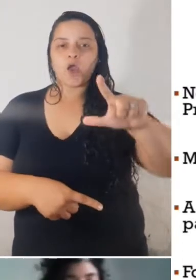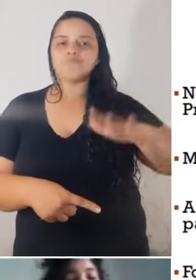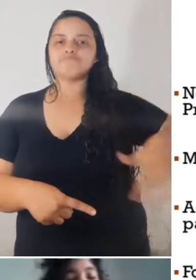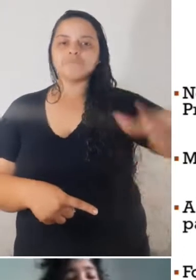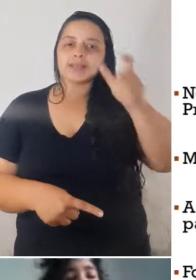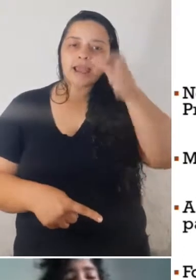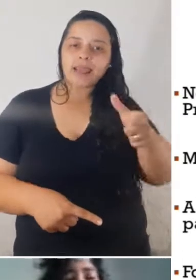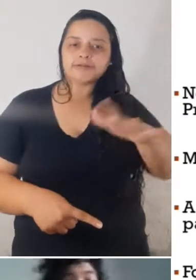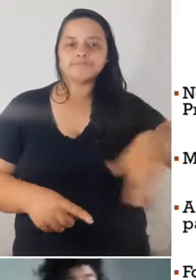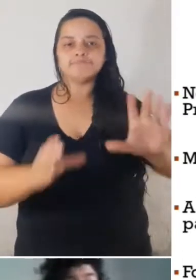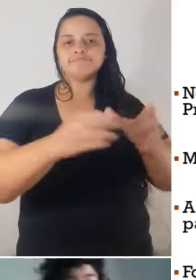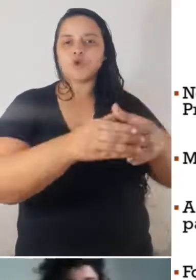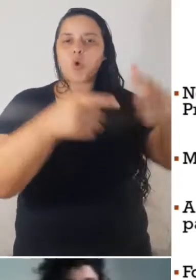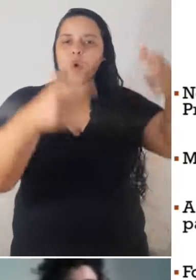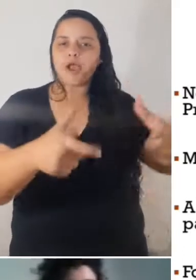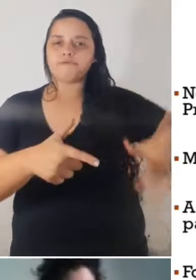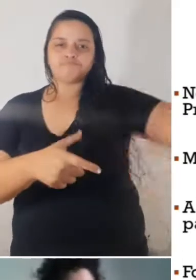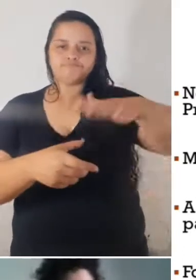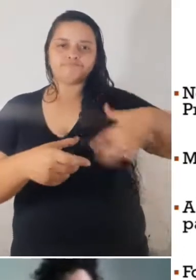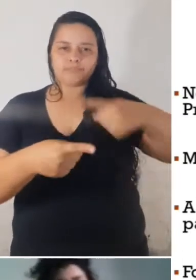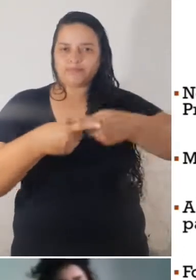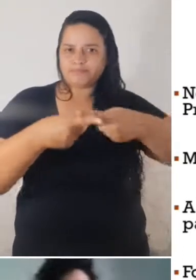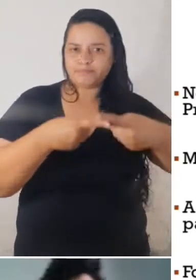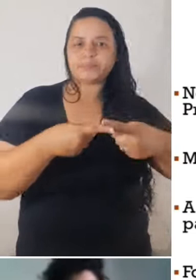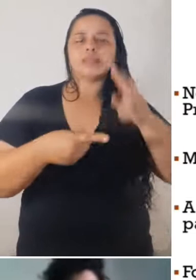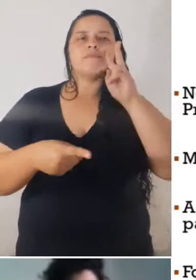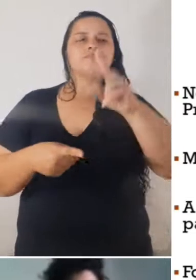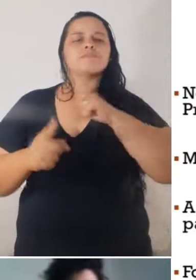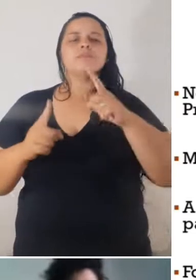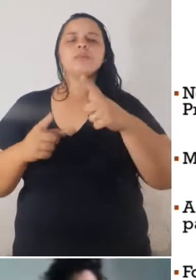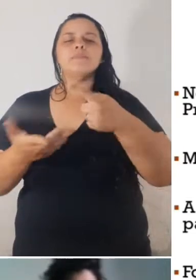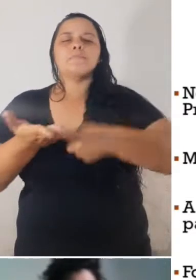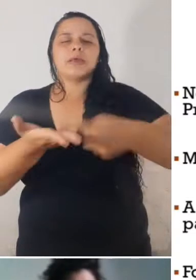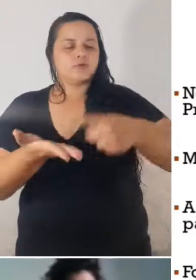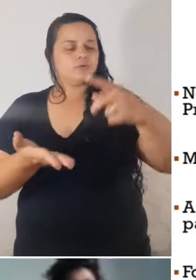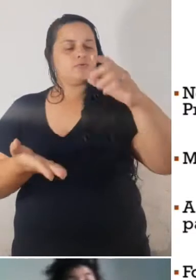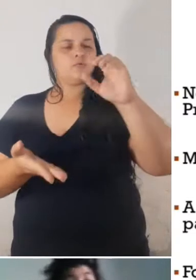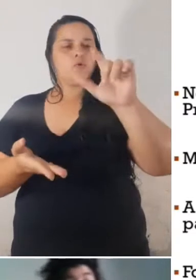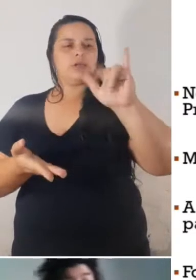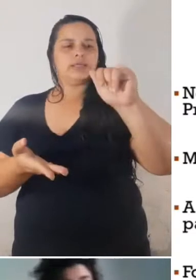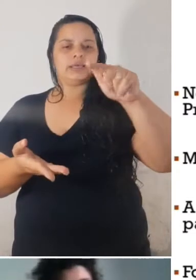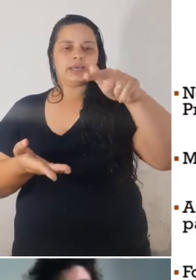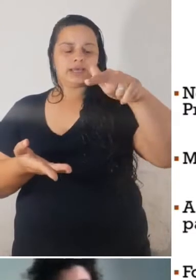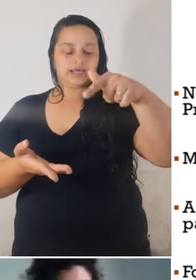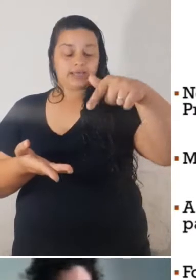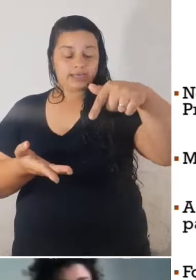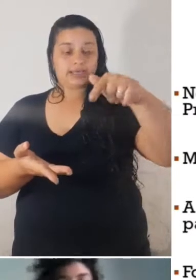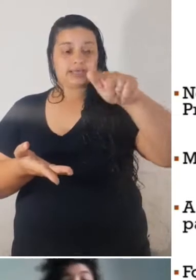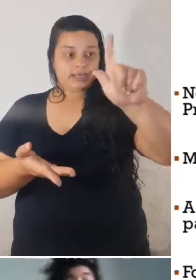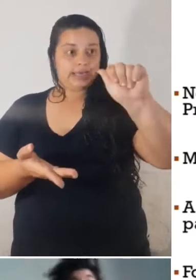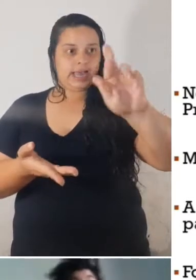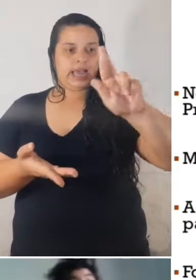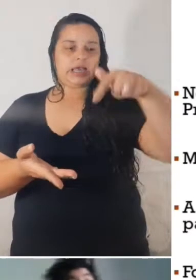regionais. Acontece que o rompimento do pacto oligárquico, aquele pacto oligárquico que a gente conhece como política do café com